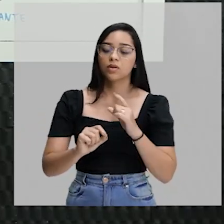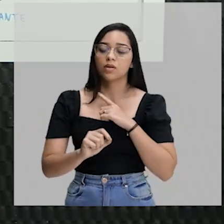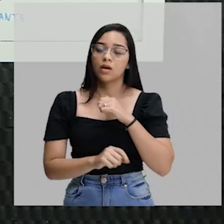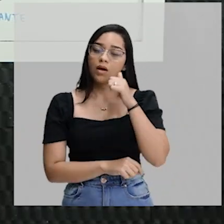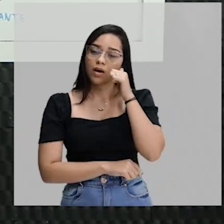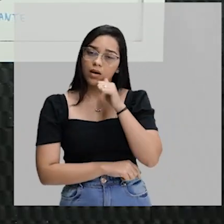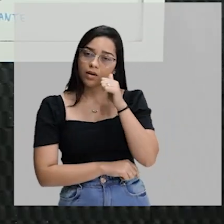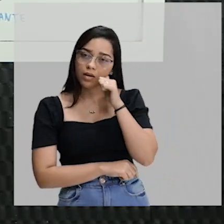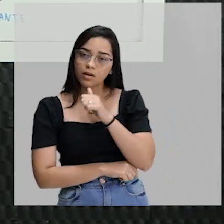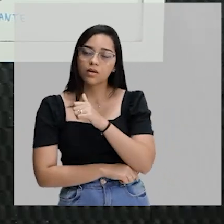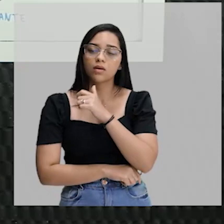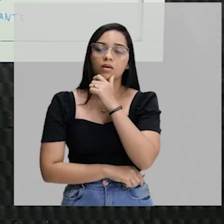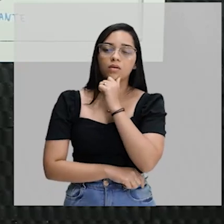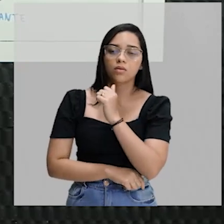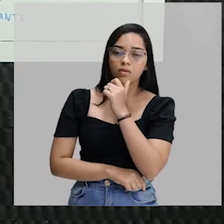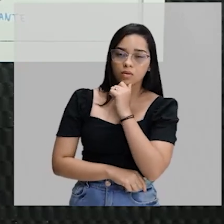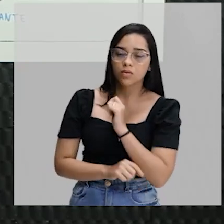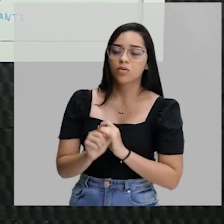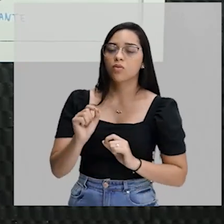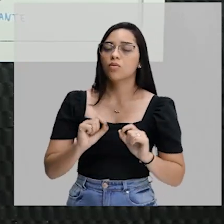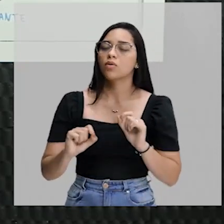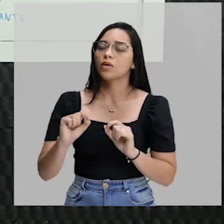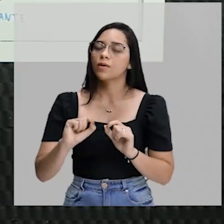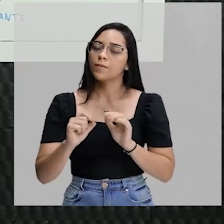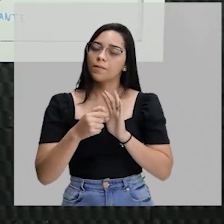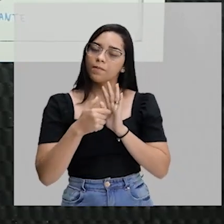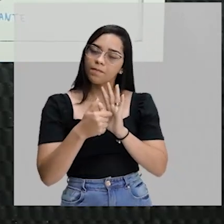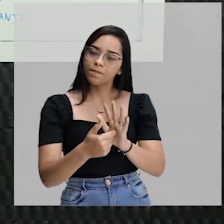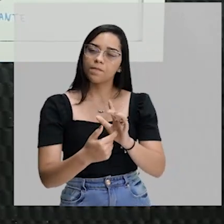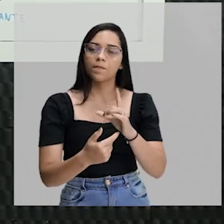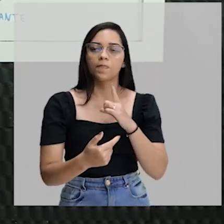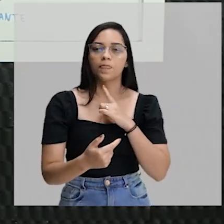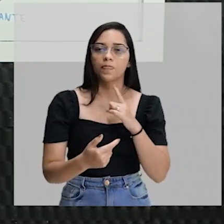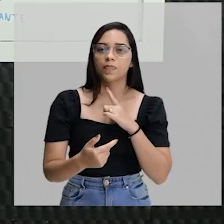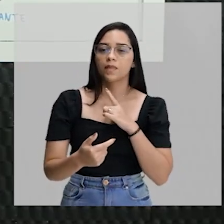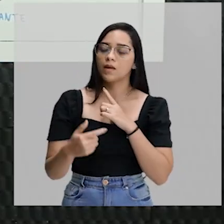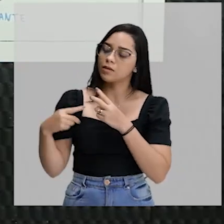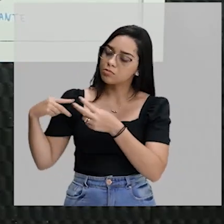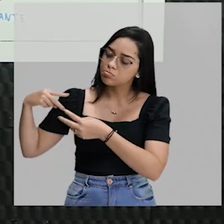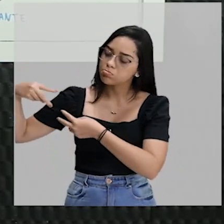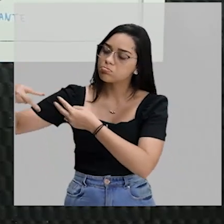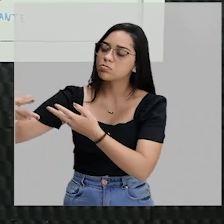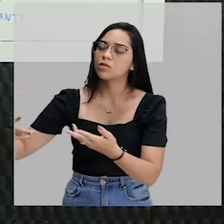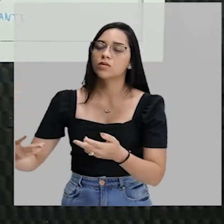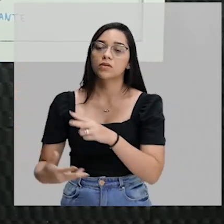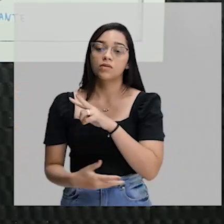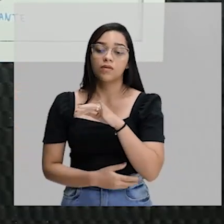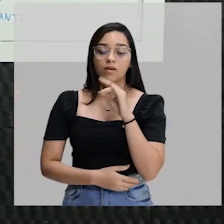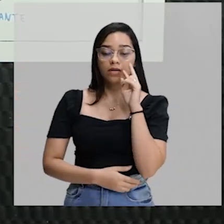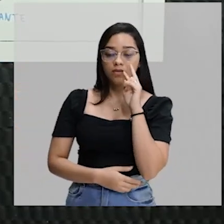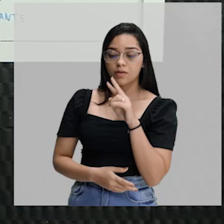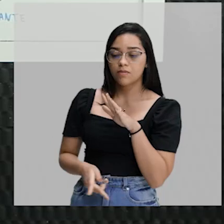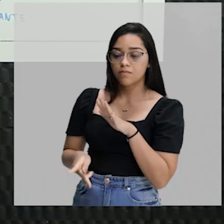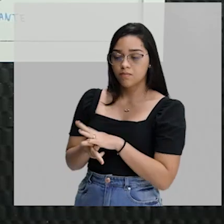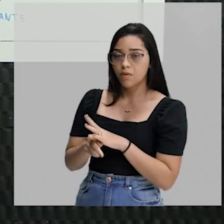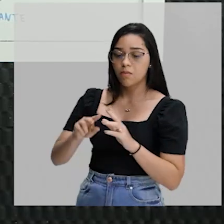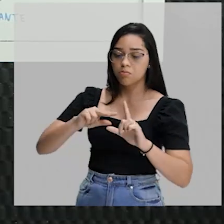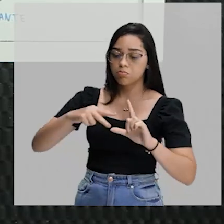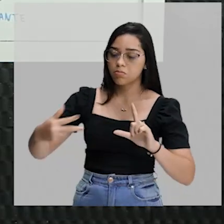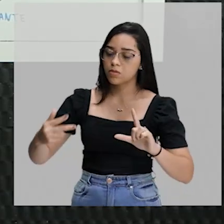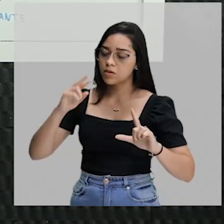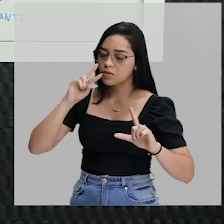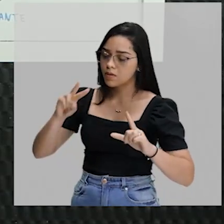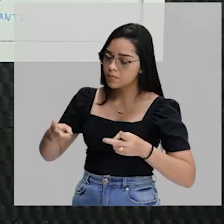homens quanto as mulheres apresentam essa herança. Então, você vai olhar para o heredograma e